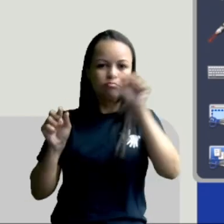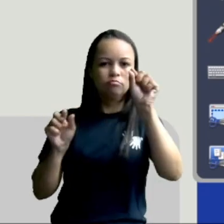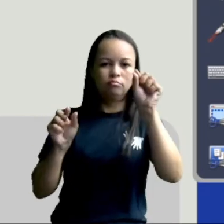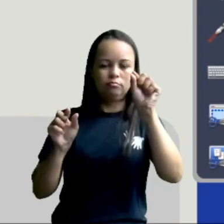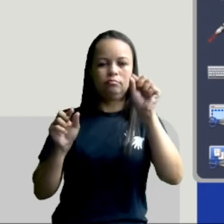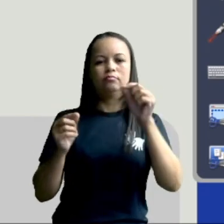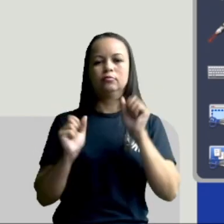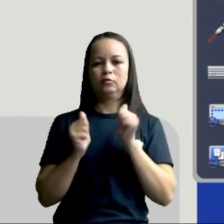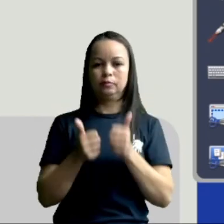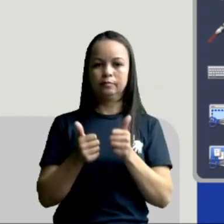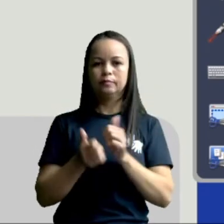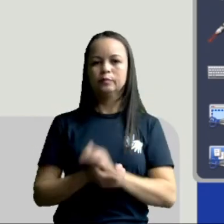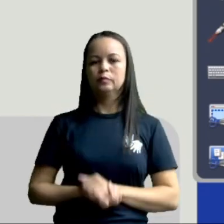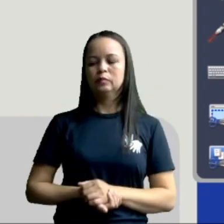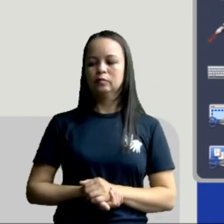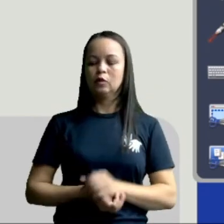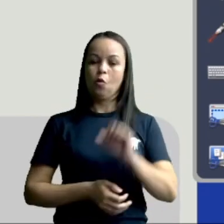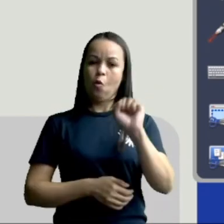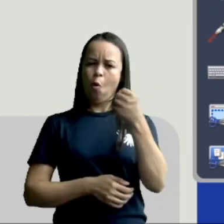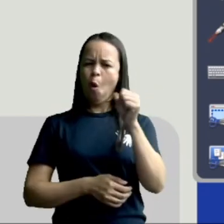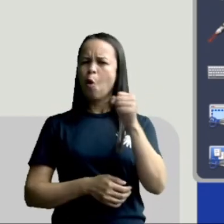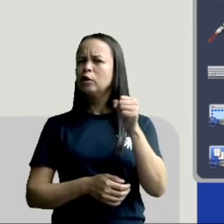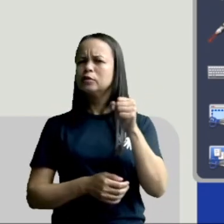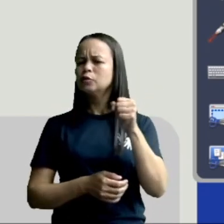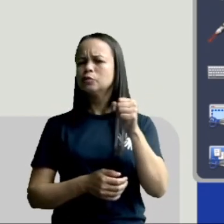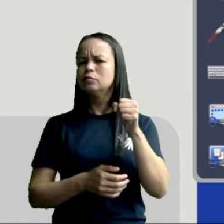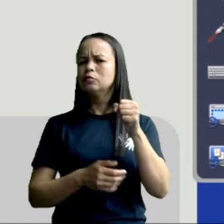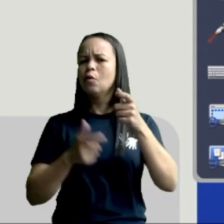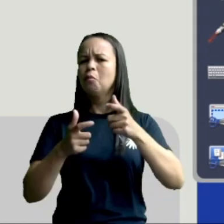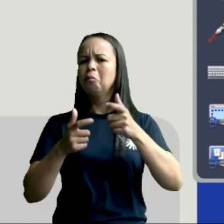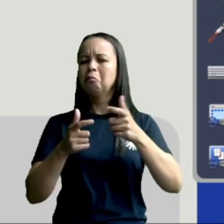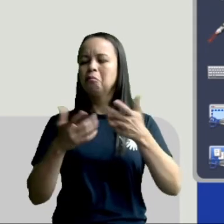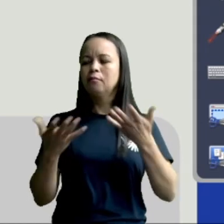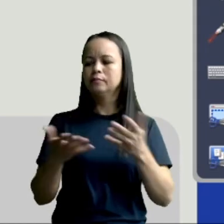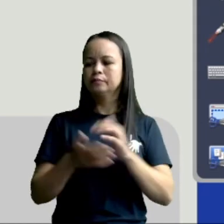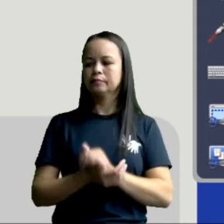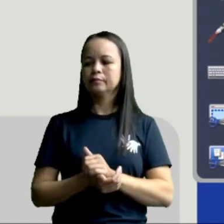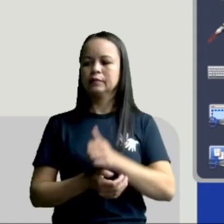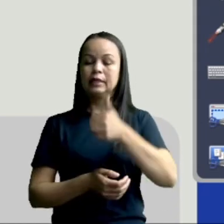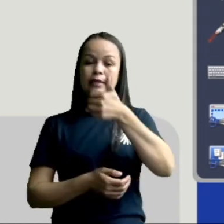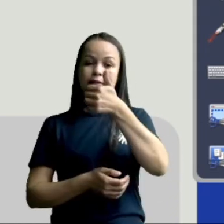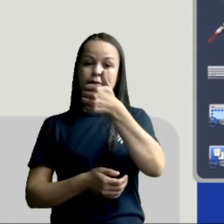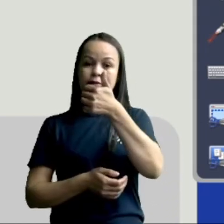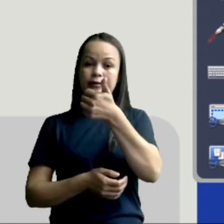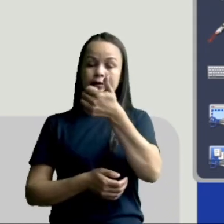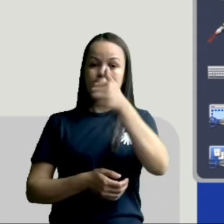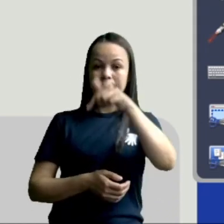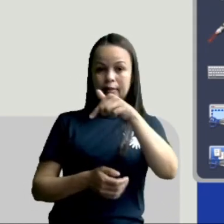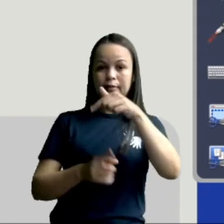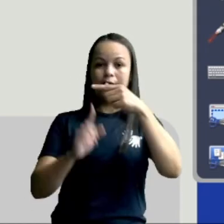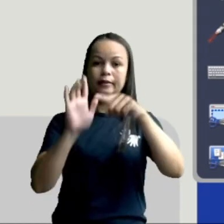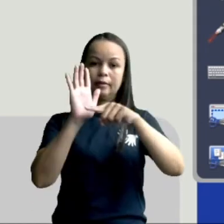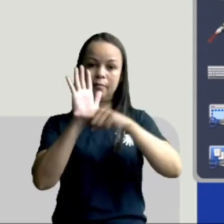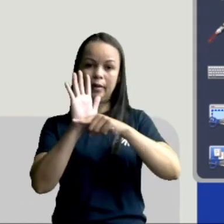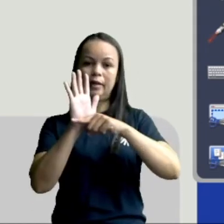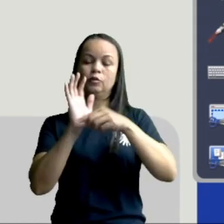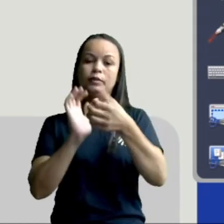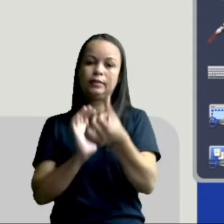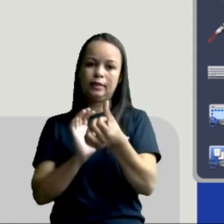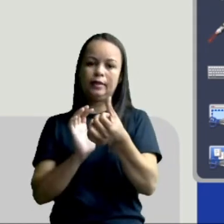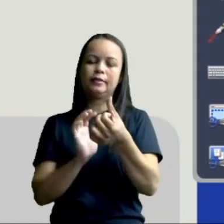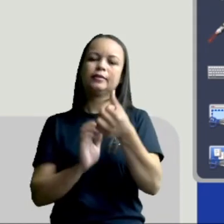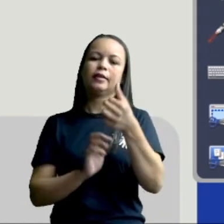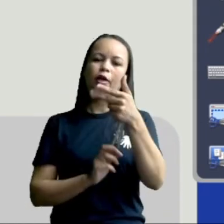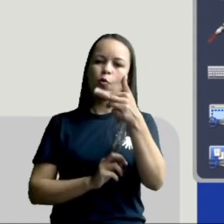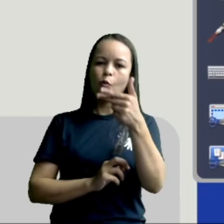este, tá bom? 8, cadê o 8? Ó, 17 menos 6 dá exatamente 8, então você